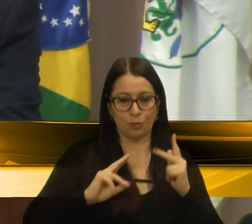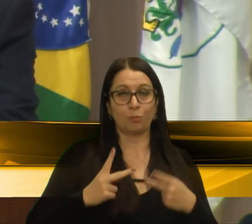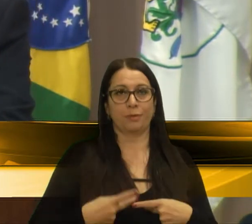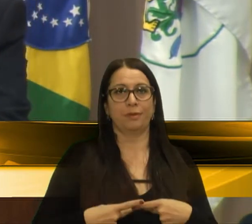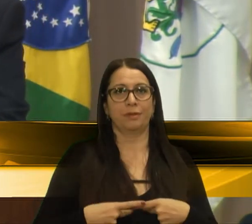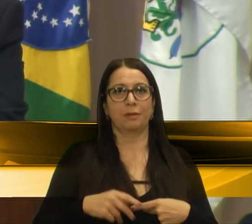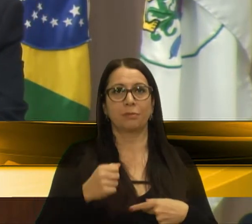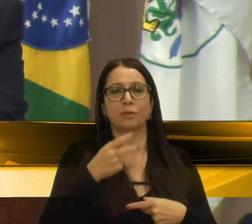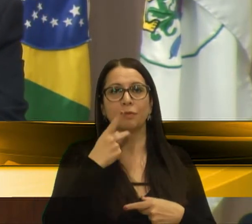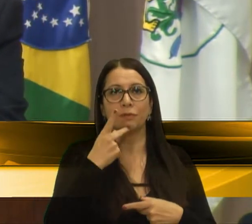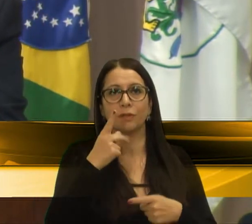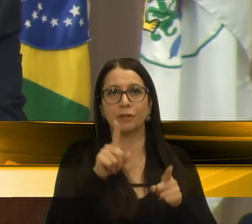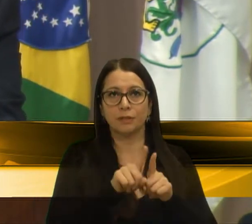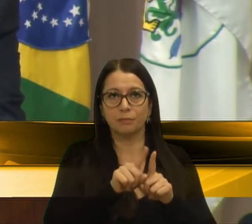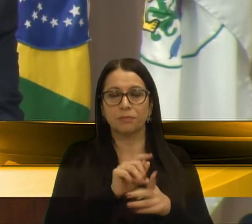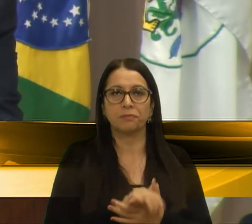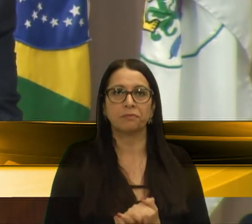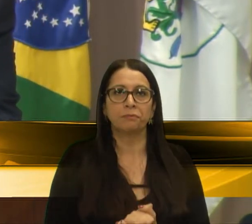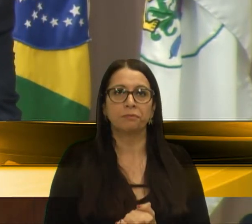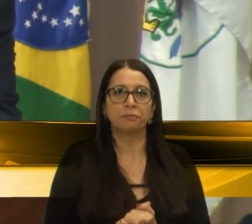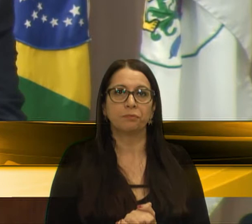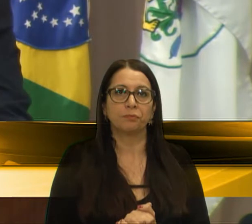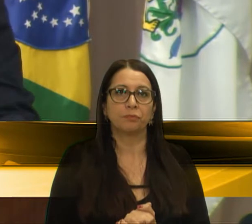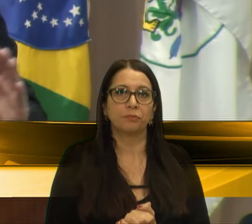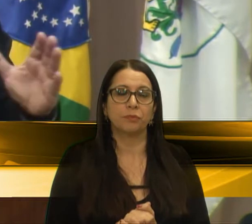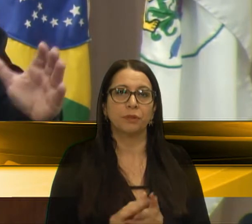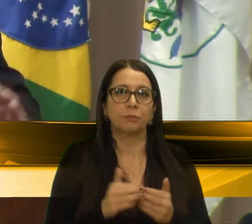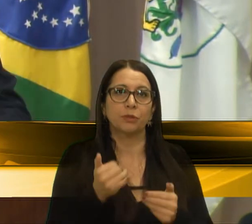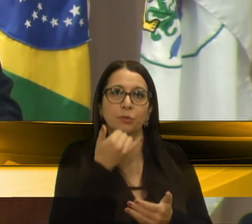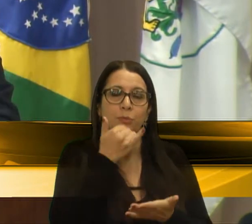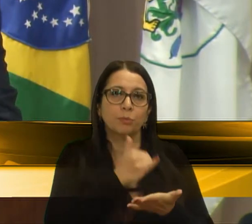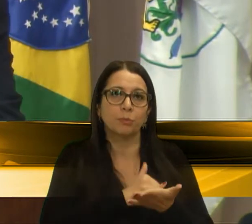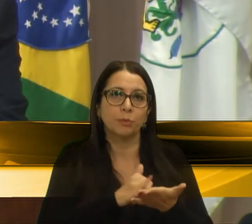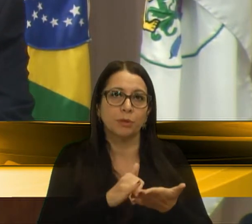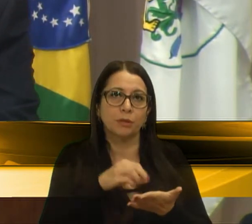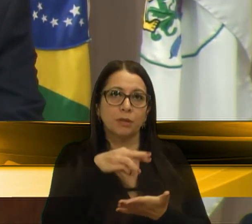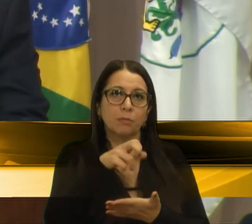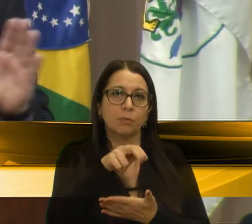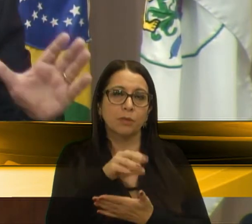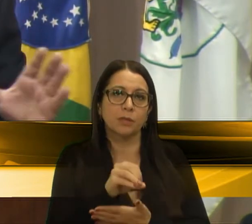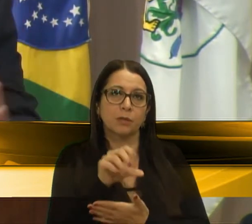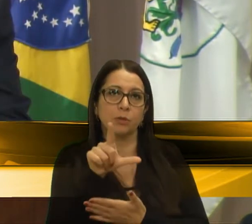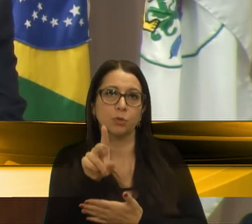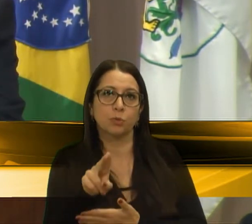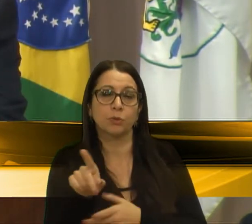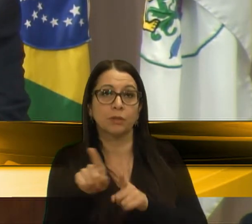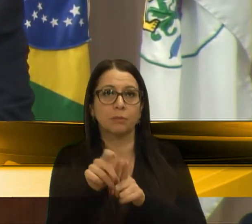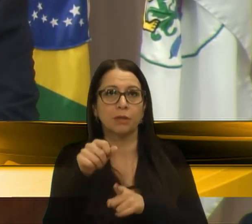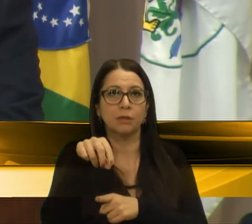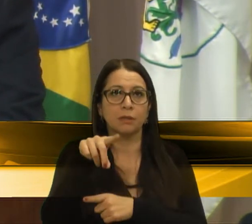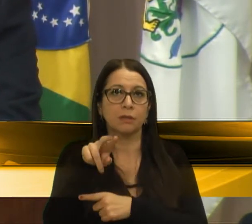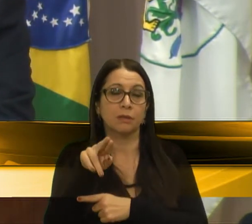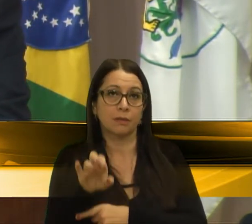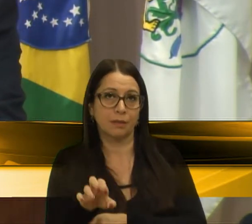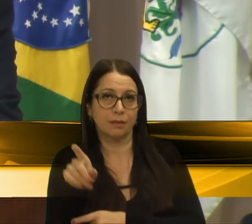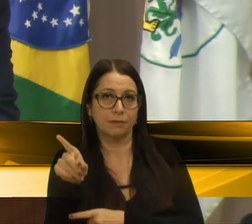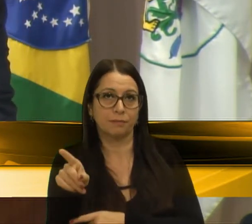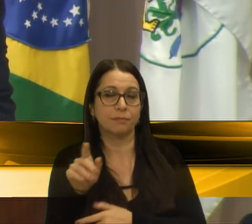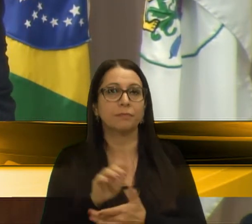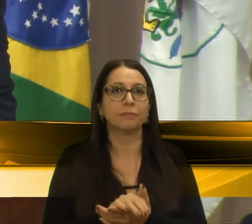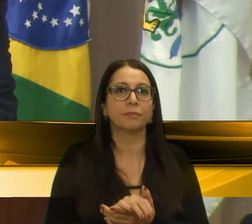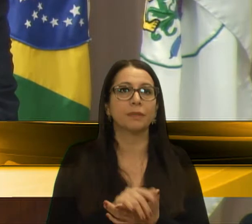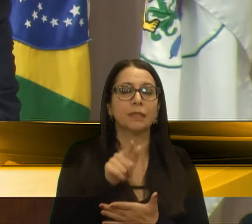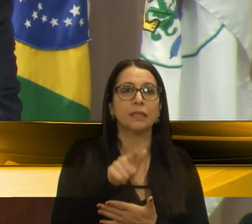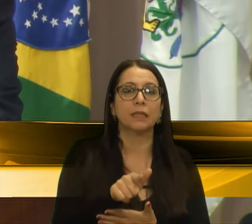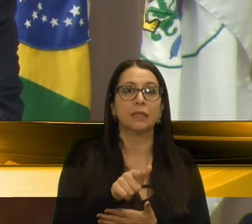aí eu preciso fazer uma referência, pedindo perdão do Marcelo e da Luciana, ao doutor André Reiris. O doutor André Reiris, além de